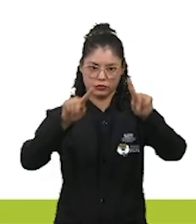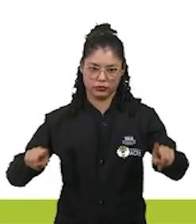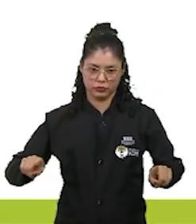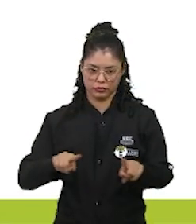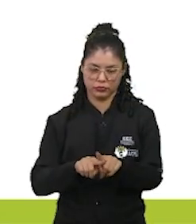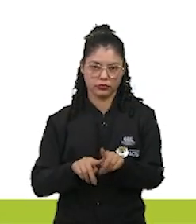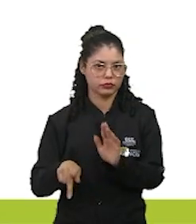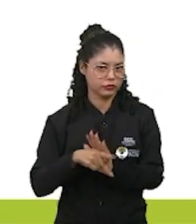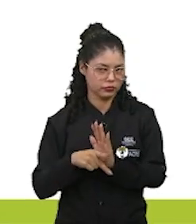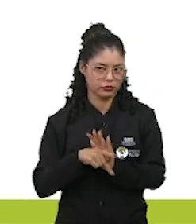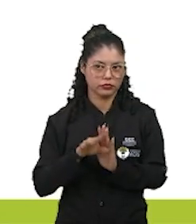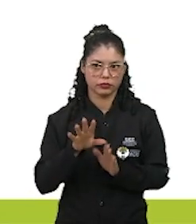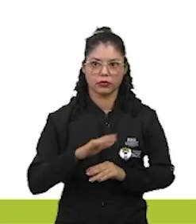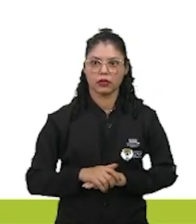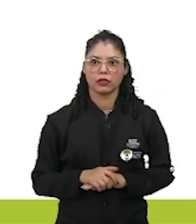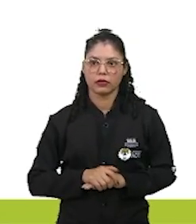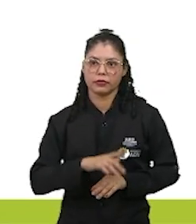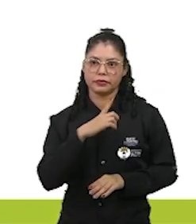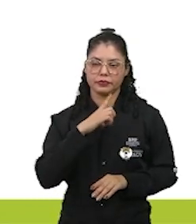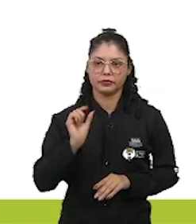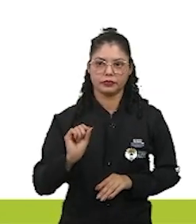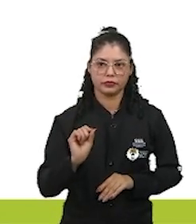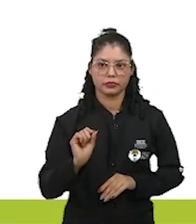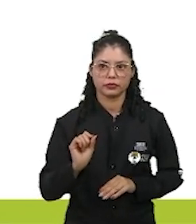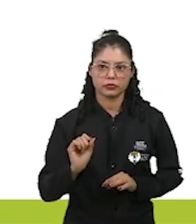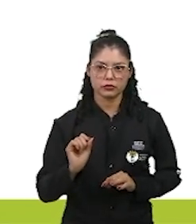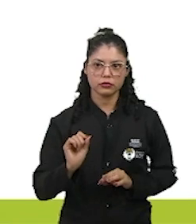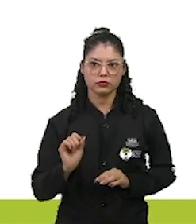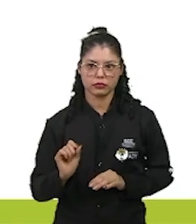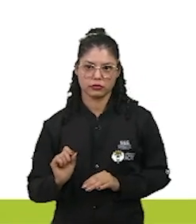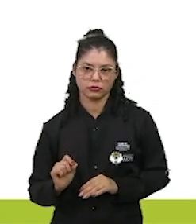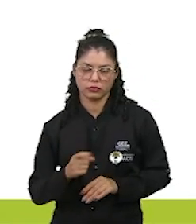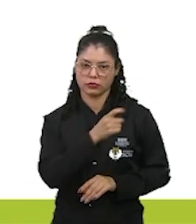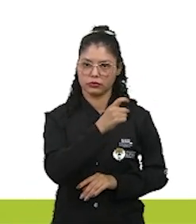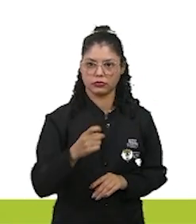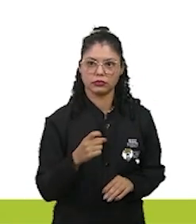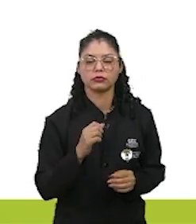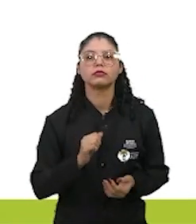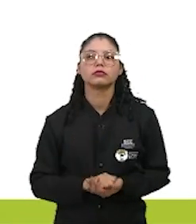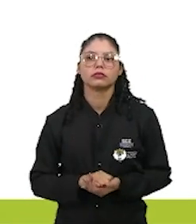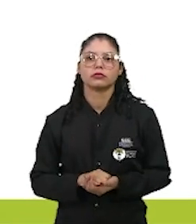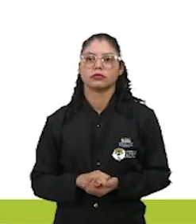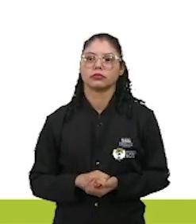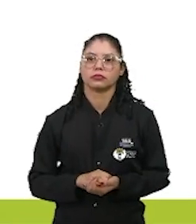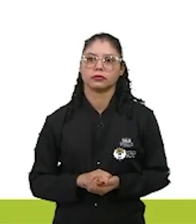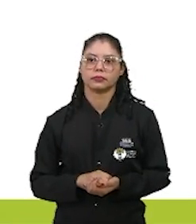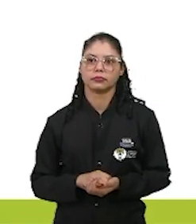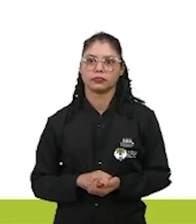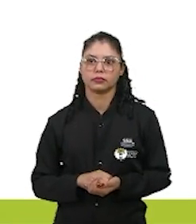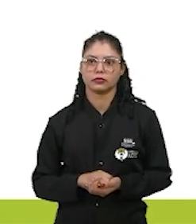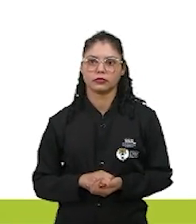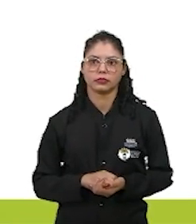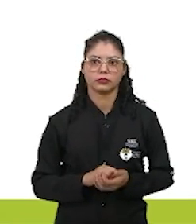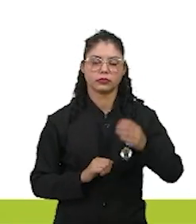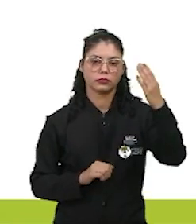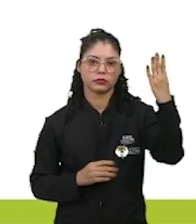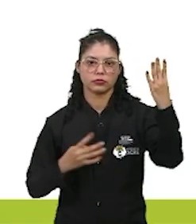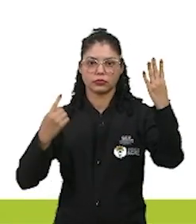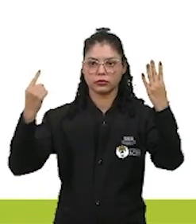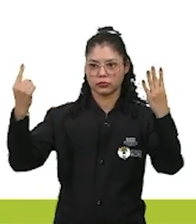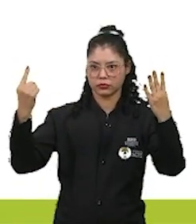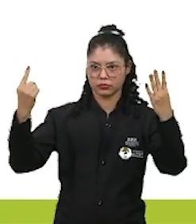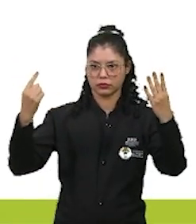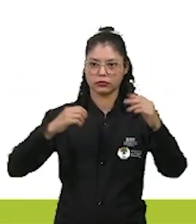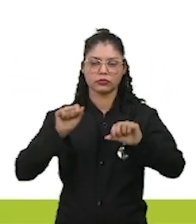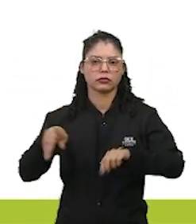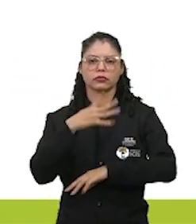um triângulo retângulo. Então eu tenho a distância de AB, eu vou chamar de x. Esse lado aqui, que é 4 e 1, ó, quanto eu